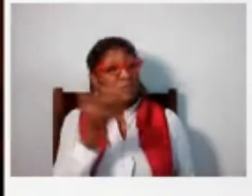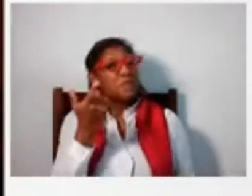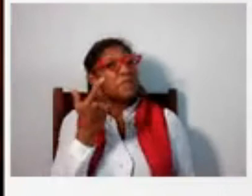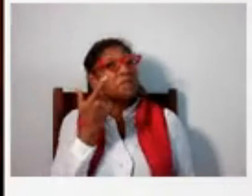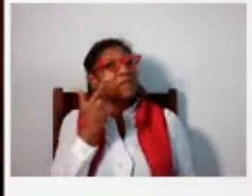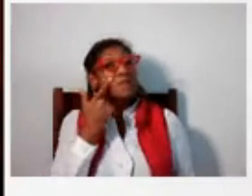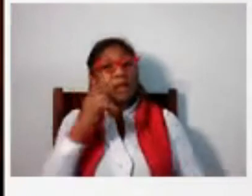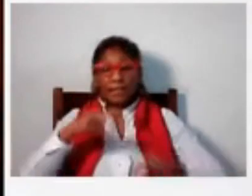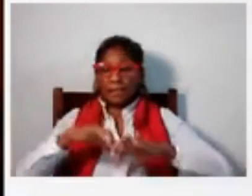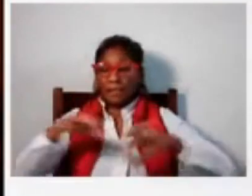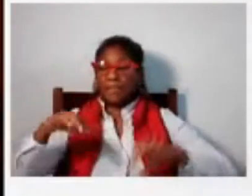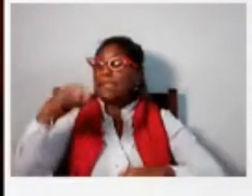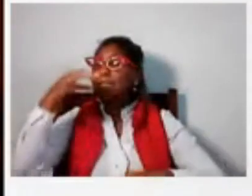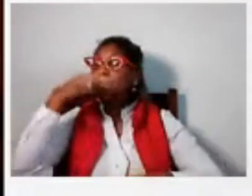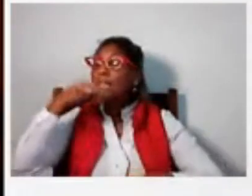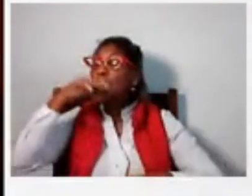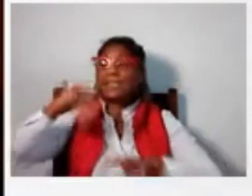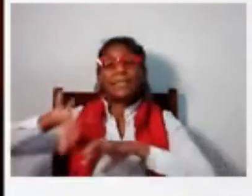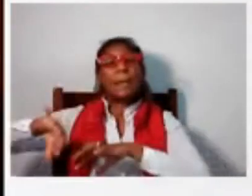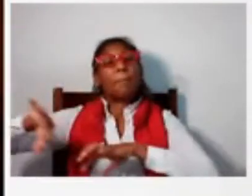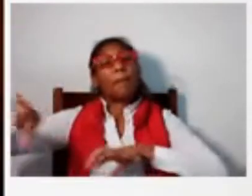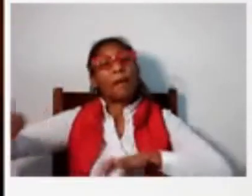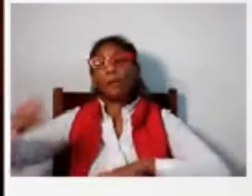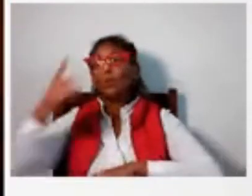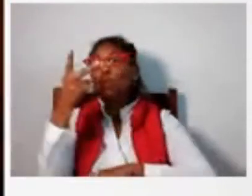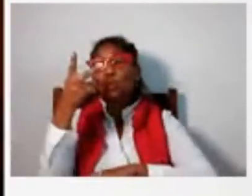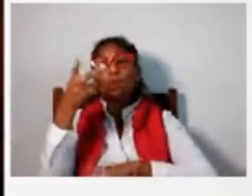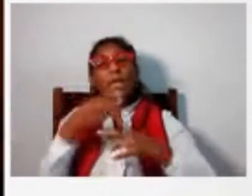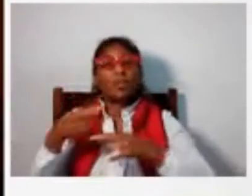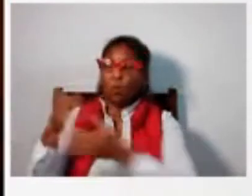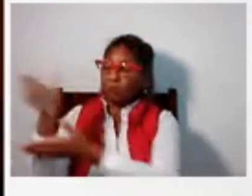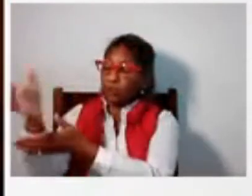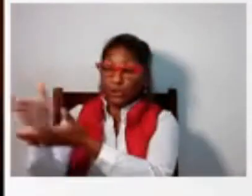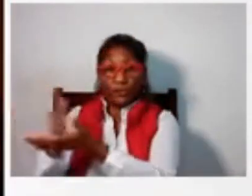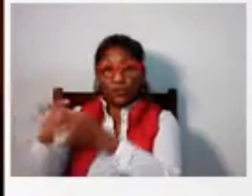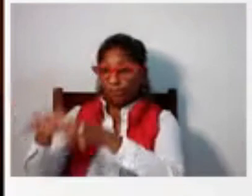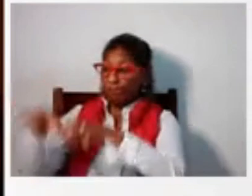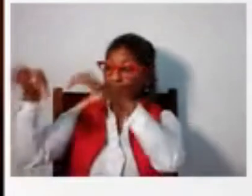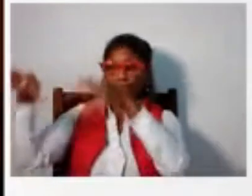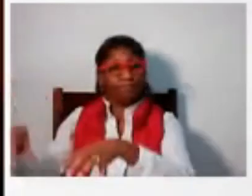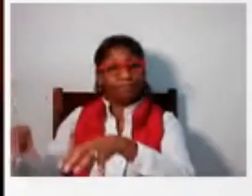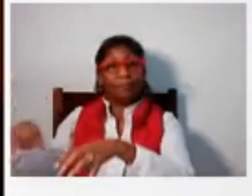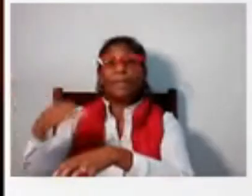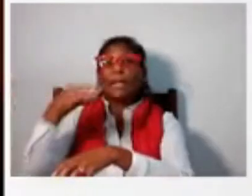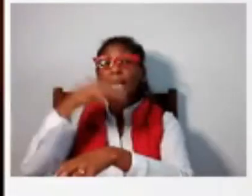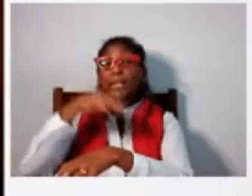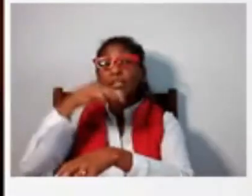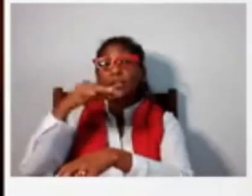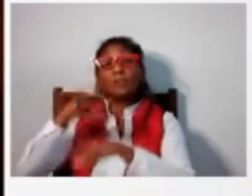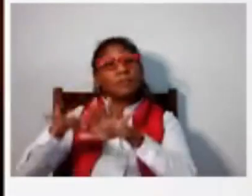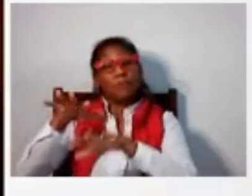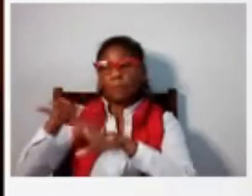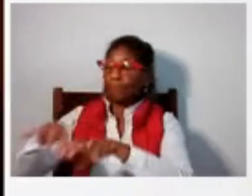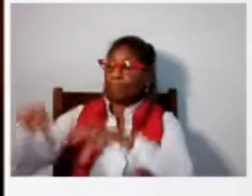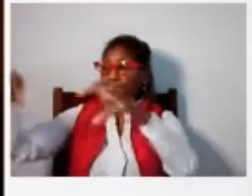desmembramento da região da Serra em 2 ou 3 regiões, de acordo com a disponibilidade dos leitos hospitalares que passaram